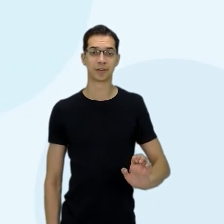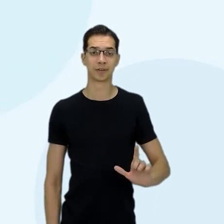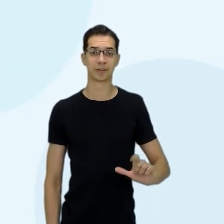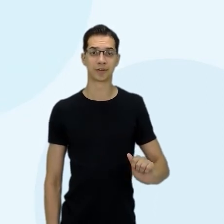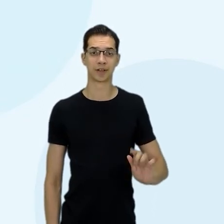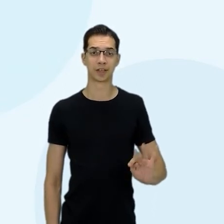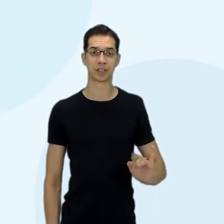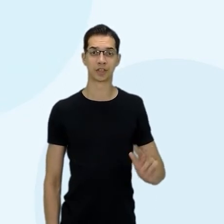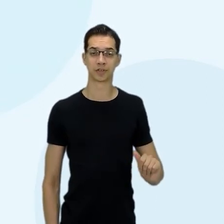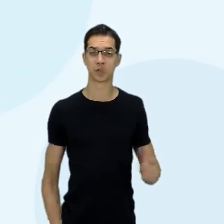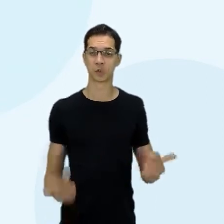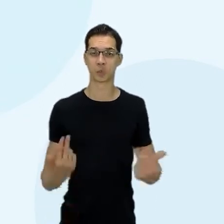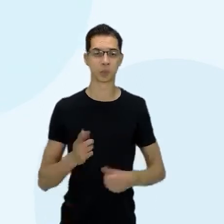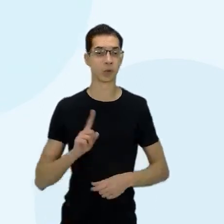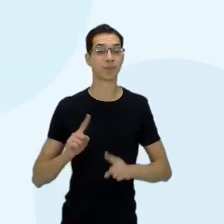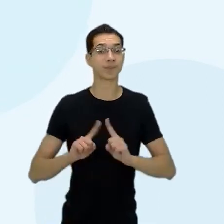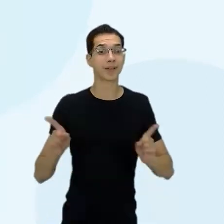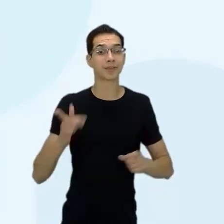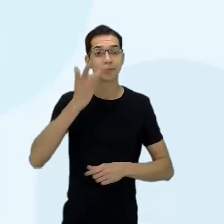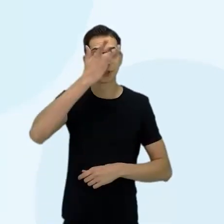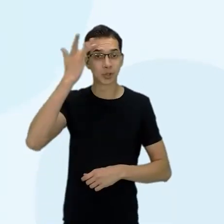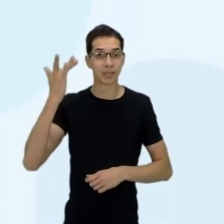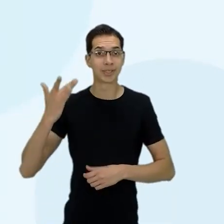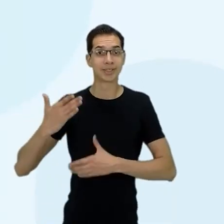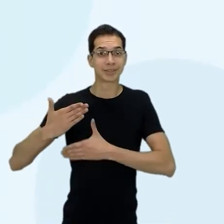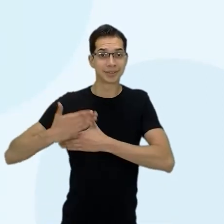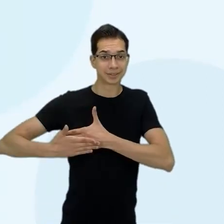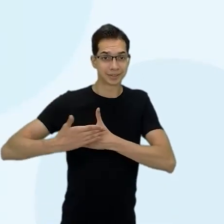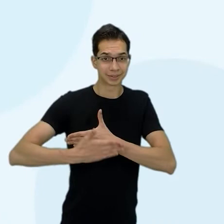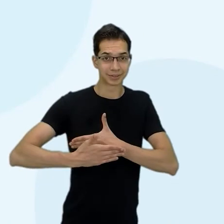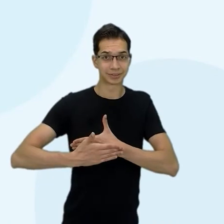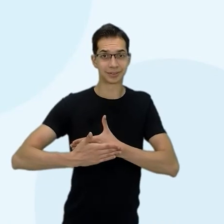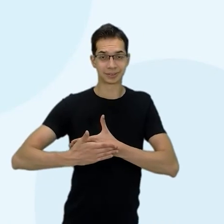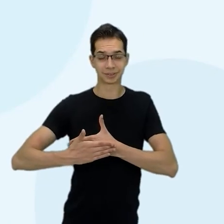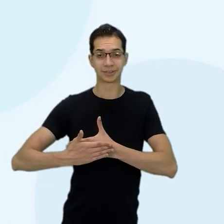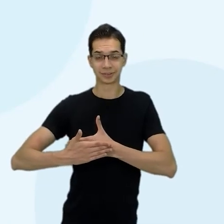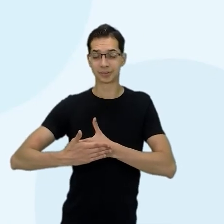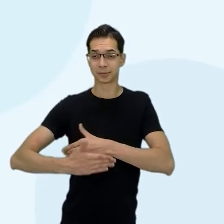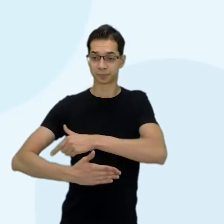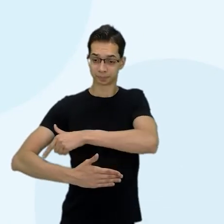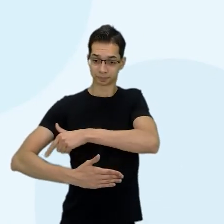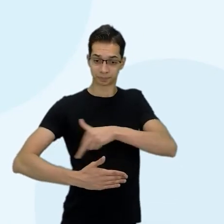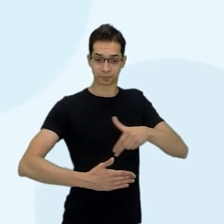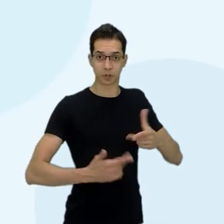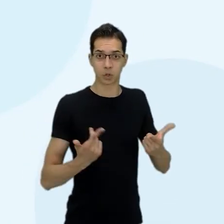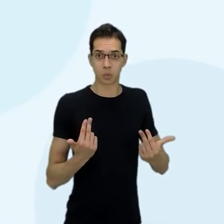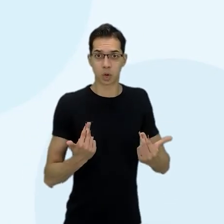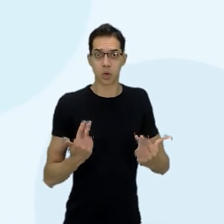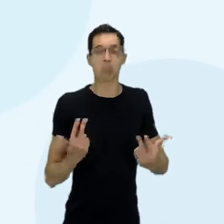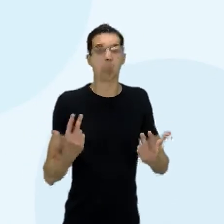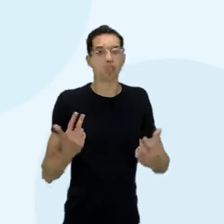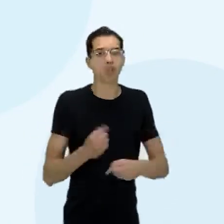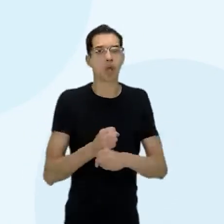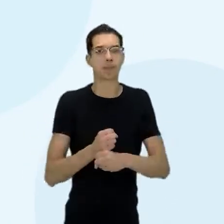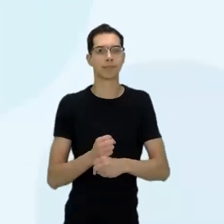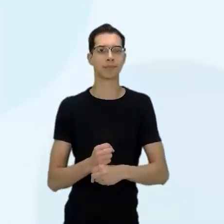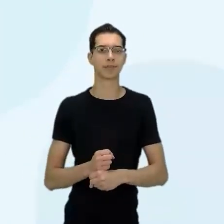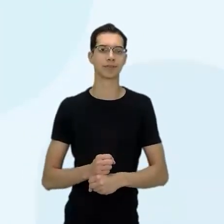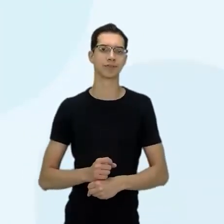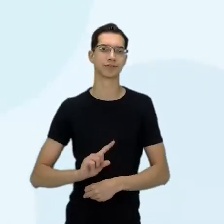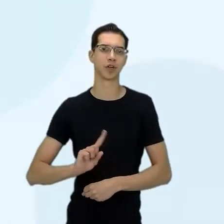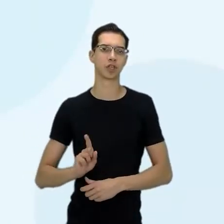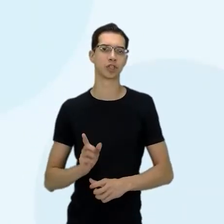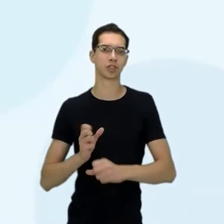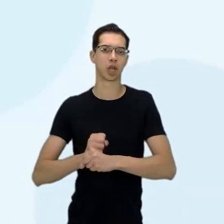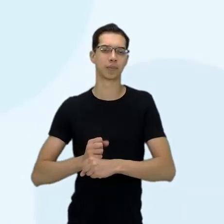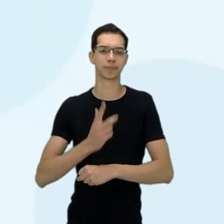velocidades se somam. Olha que raciocínio interessante. Pura física aí. E também eu tenho essa relação